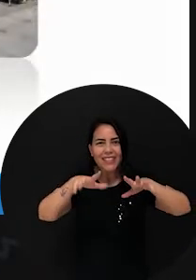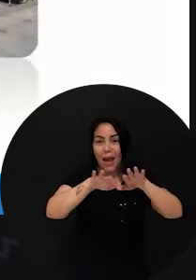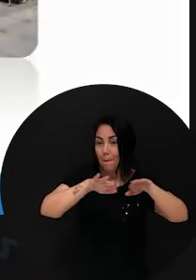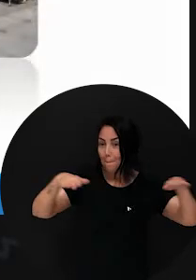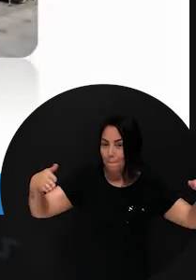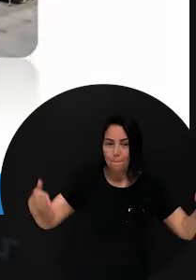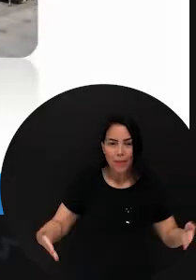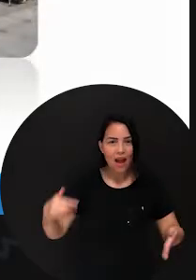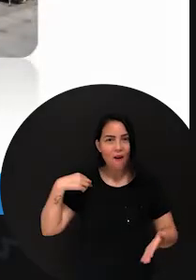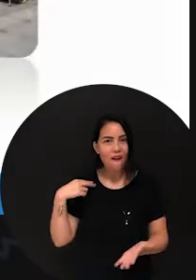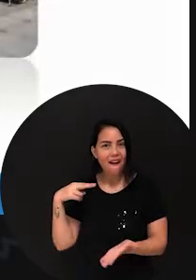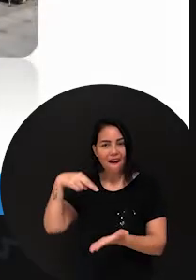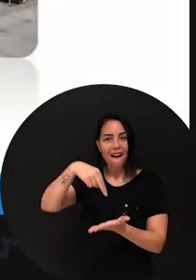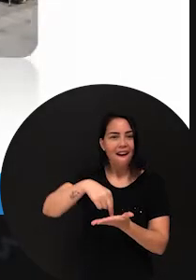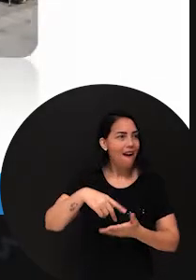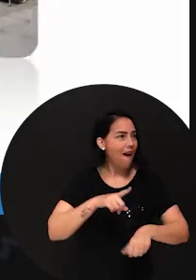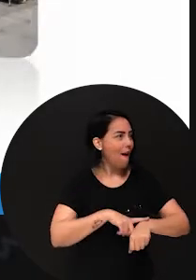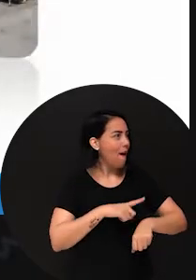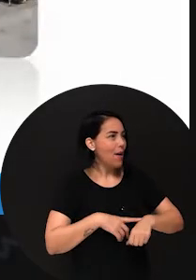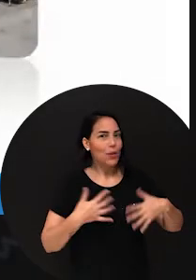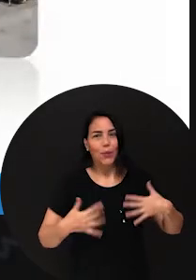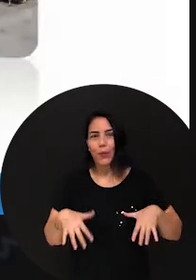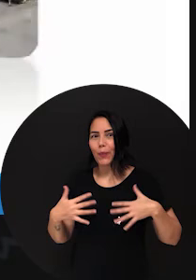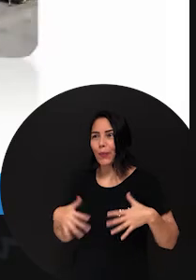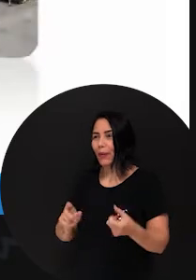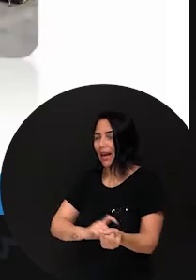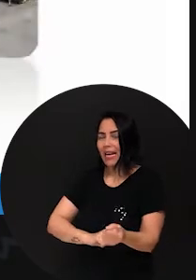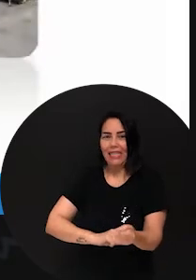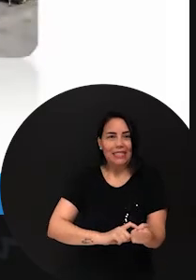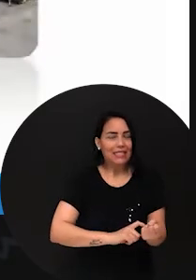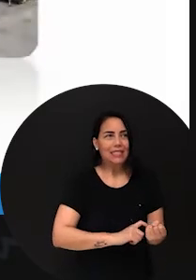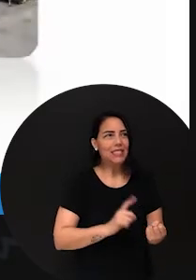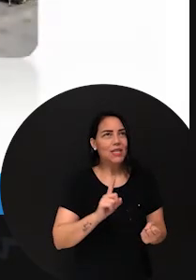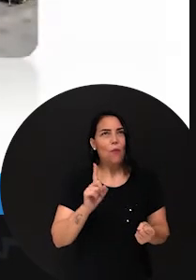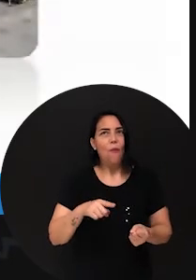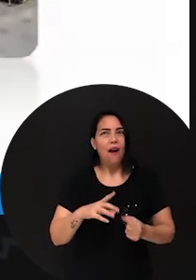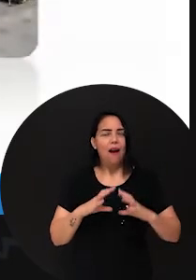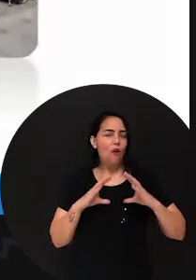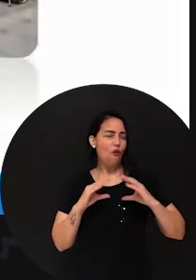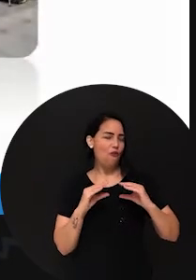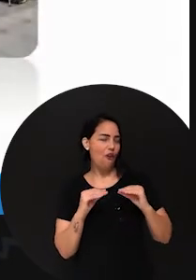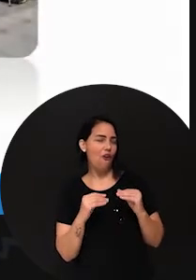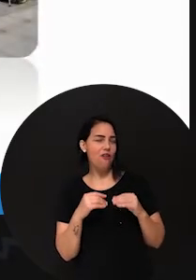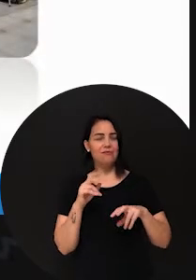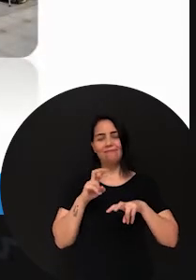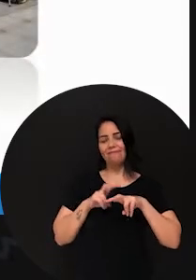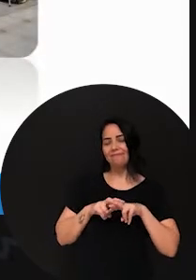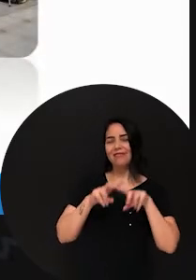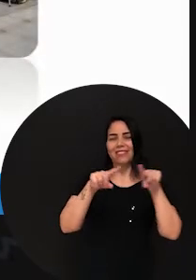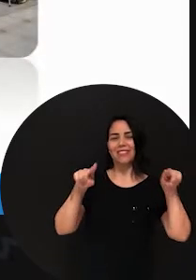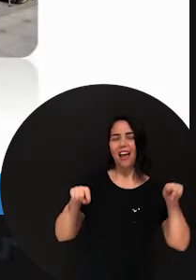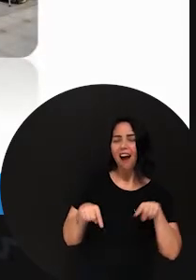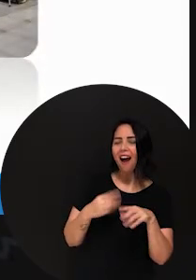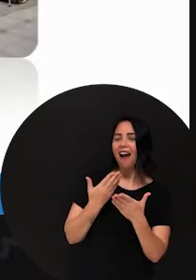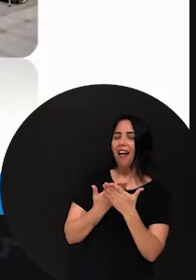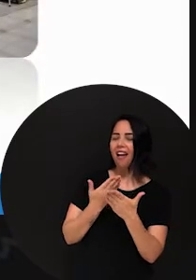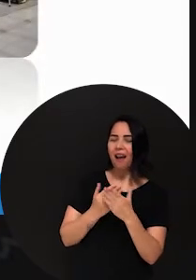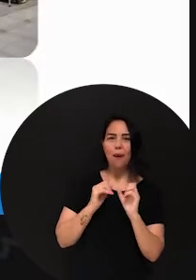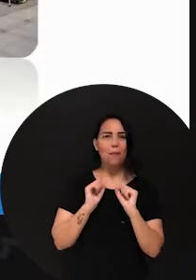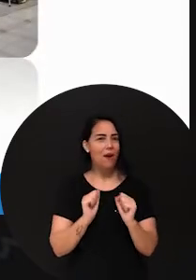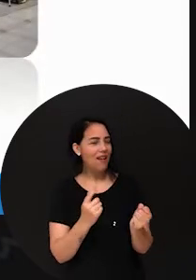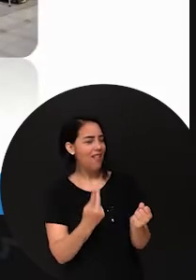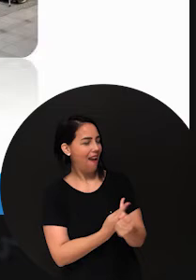ali da hora do vamos ver mesmo, né? Não é mais aquele conforto da sala de aula, certo? Que onde tu pode ficar errando